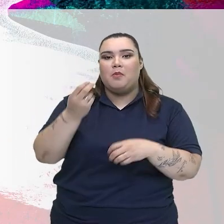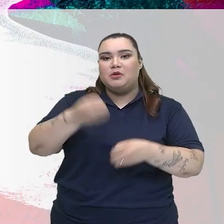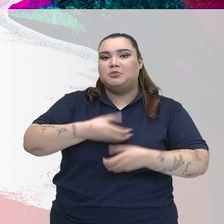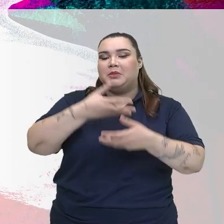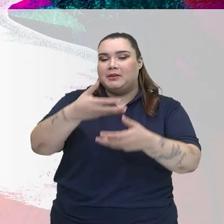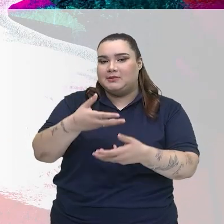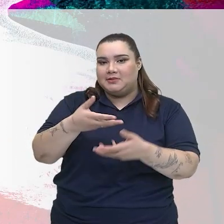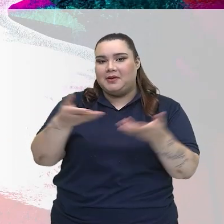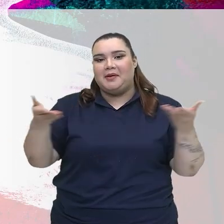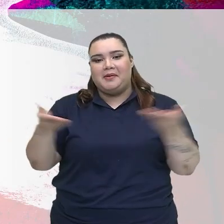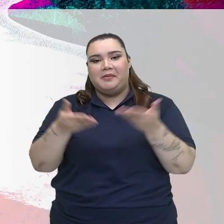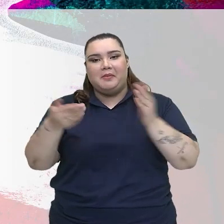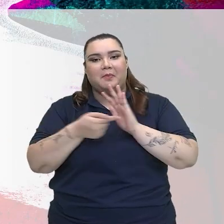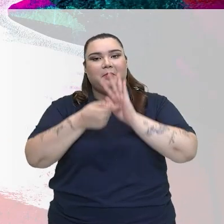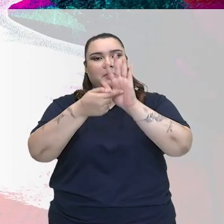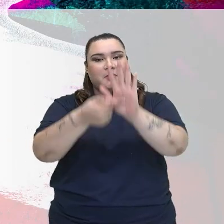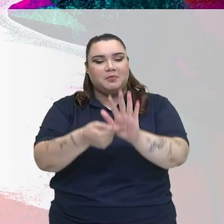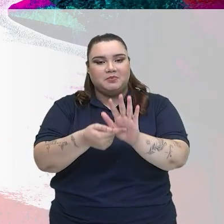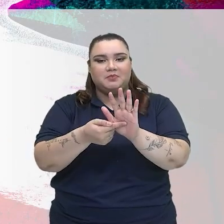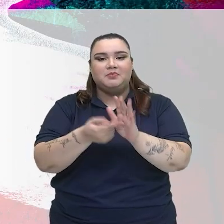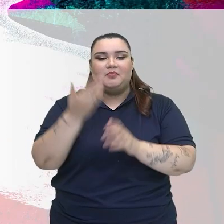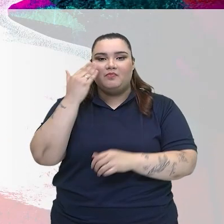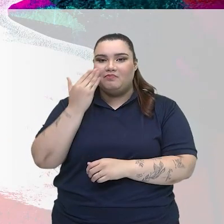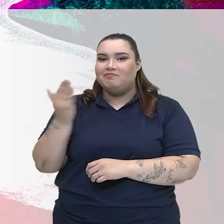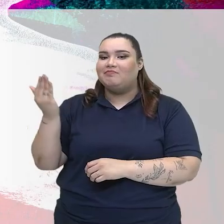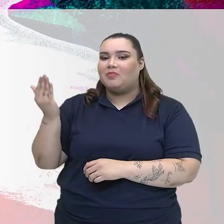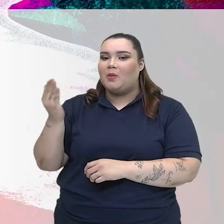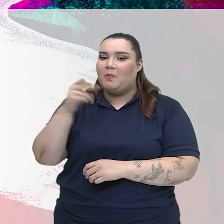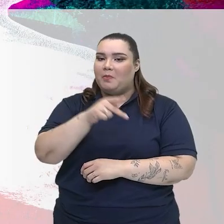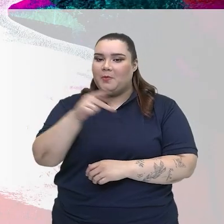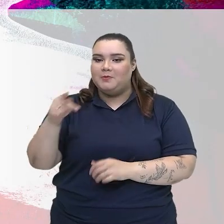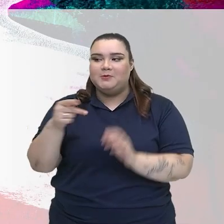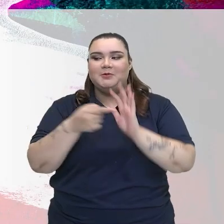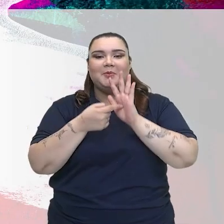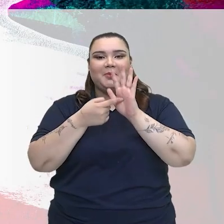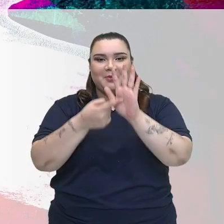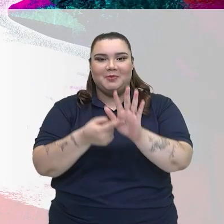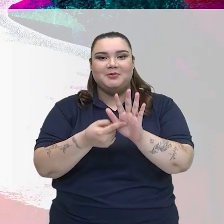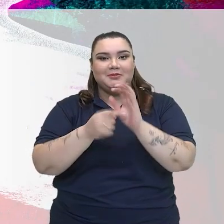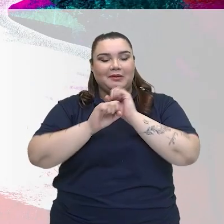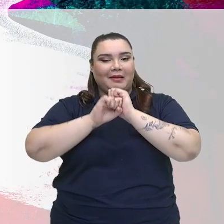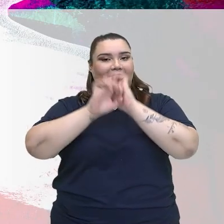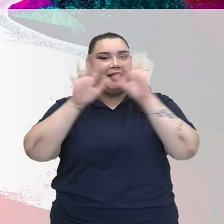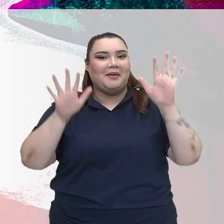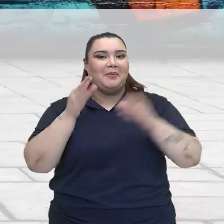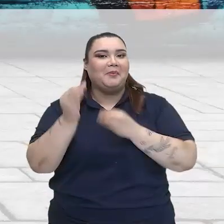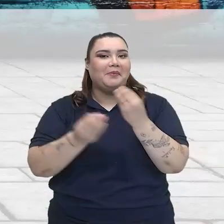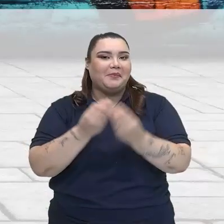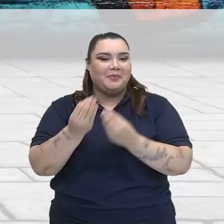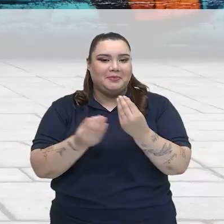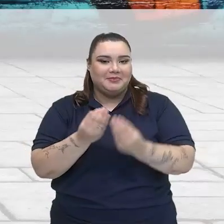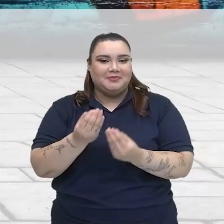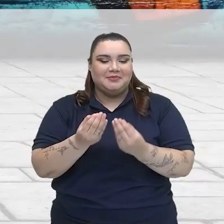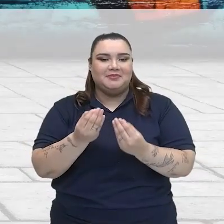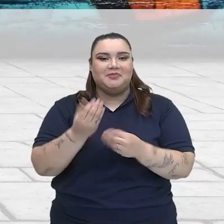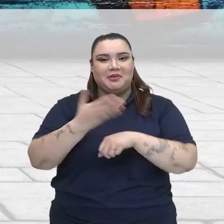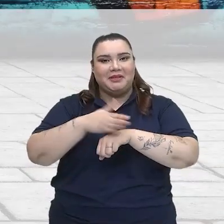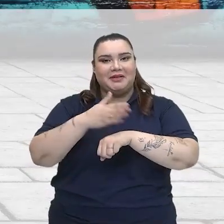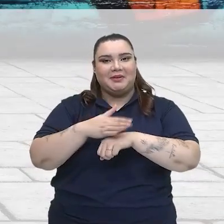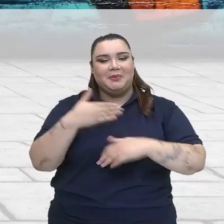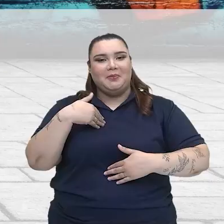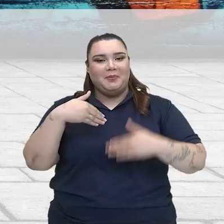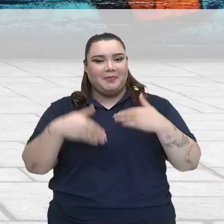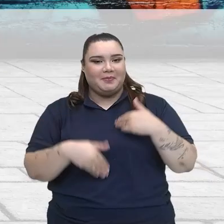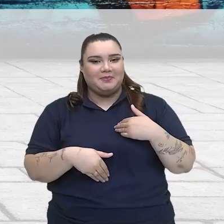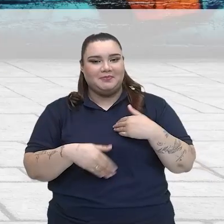robôs, ondas ou animações. Olha só que interessante. Agora volta aqui com a gente aqui, para que